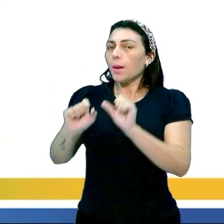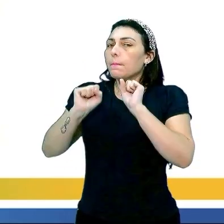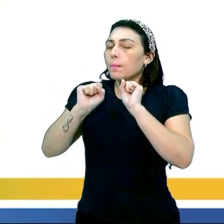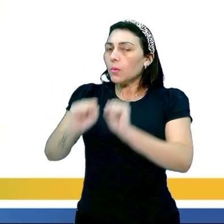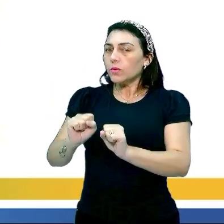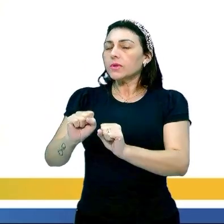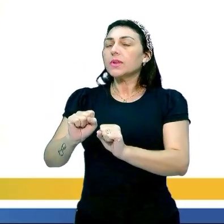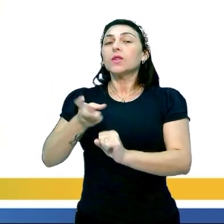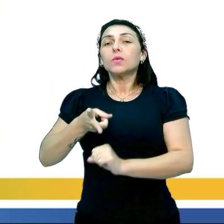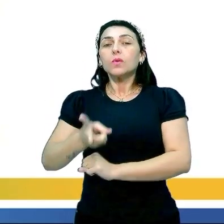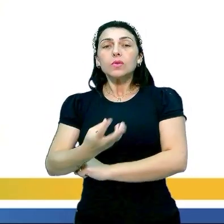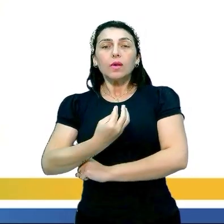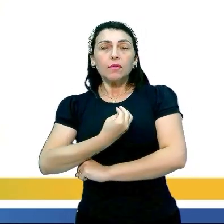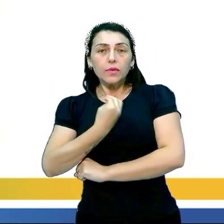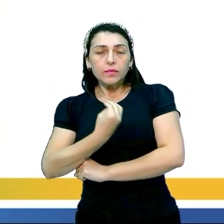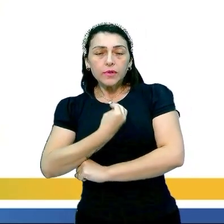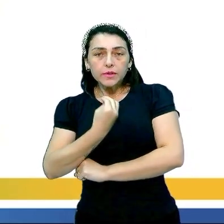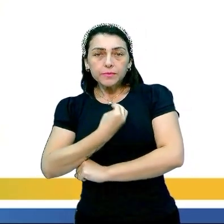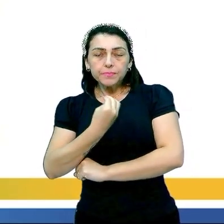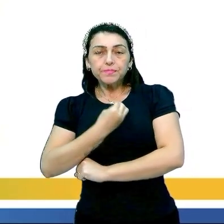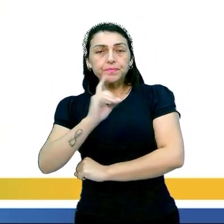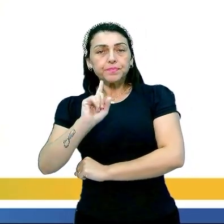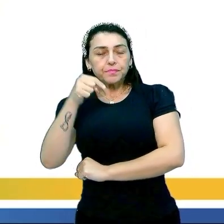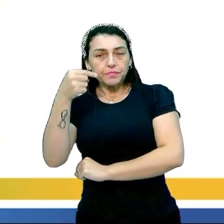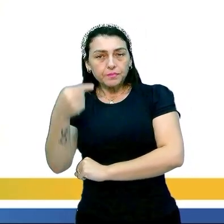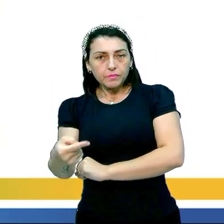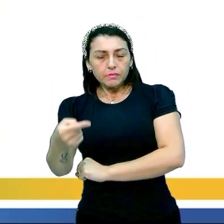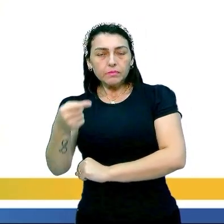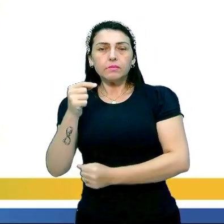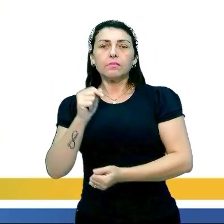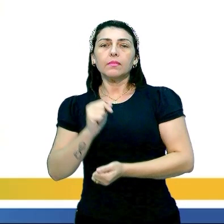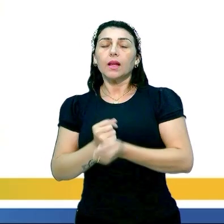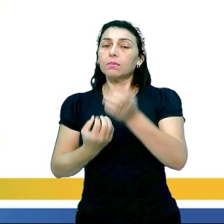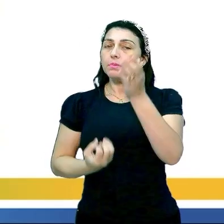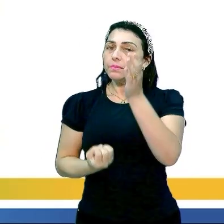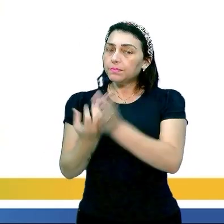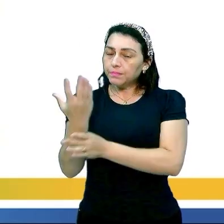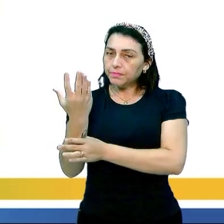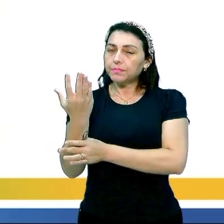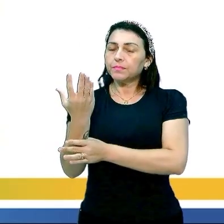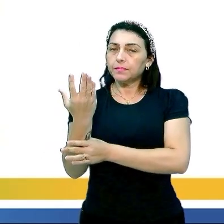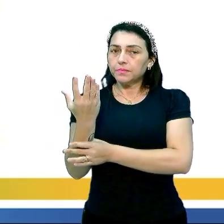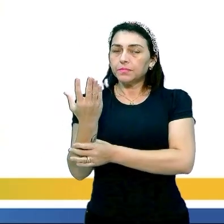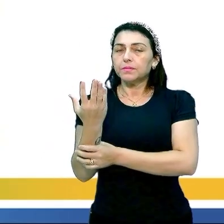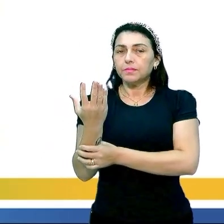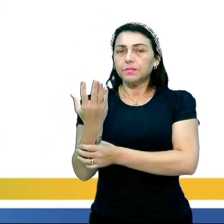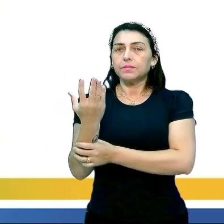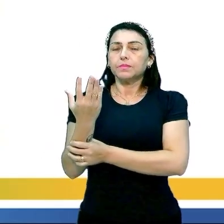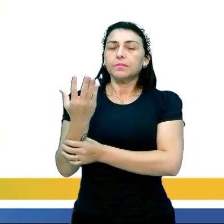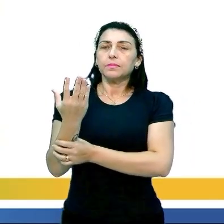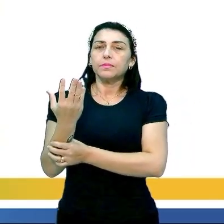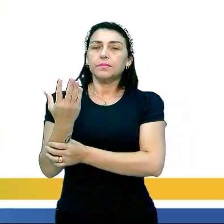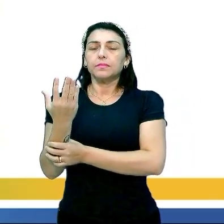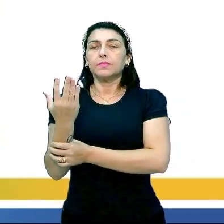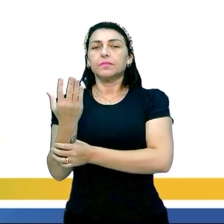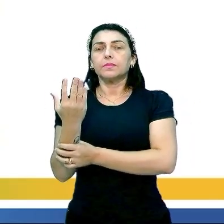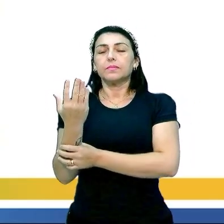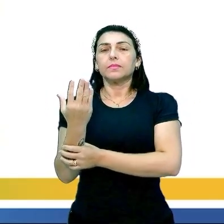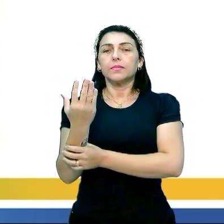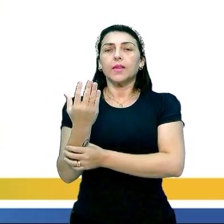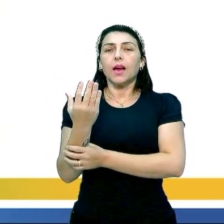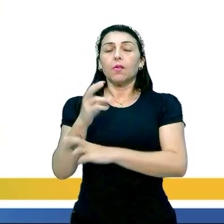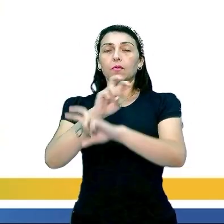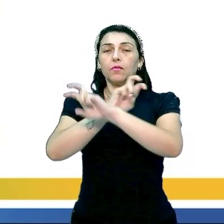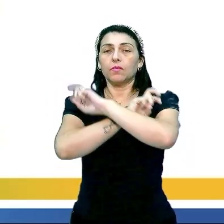ele pudesse sobreviver, e logo em seguida toda a produção, a grande parte da produção era destinada